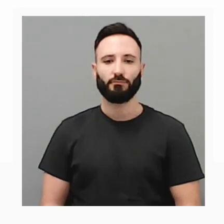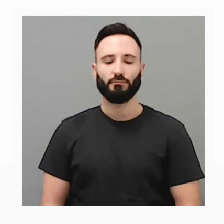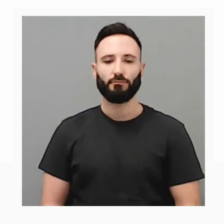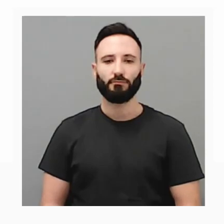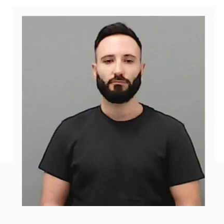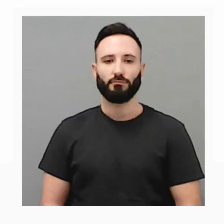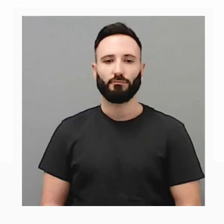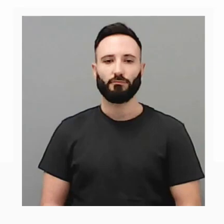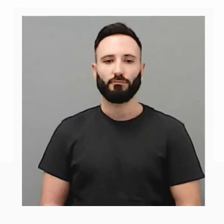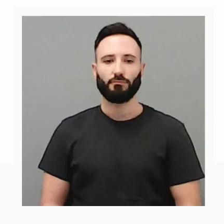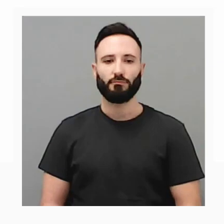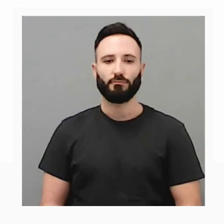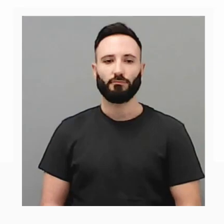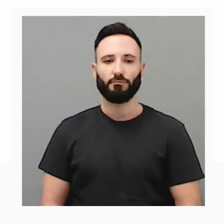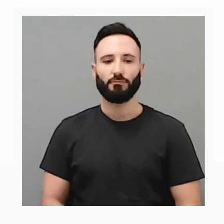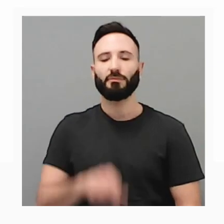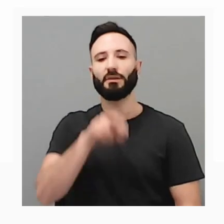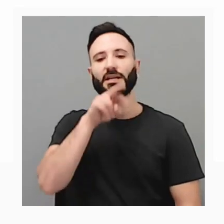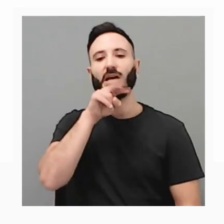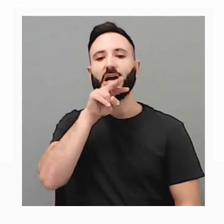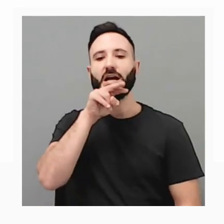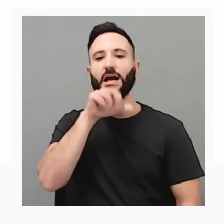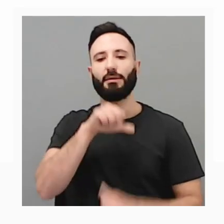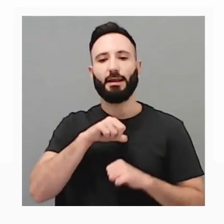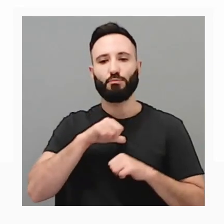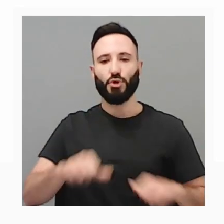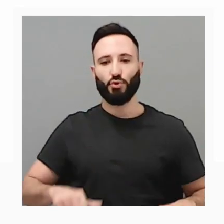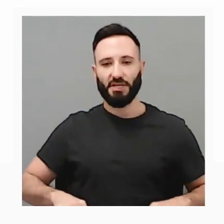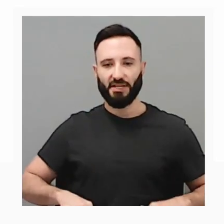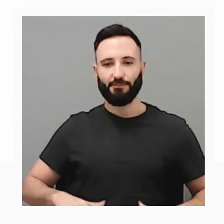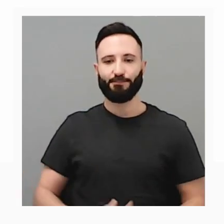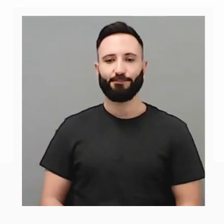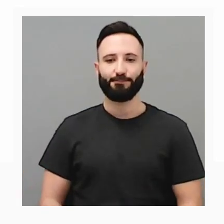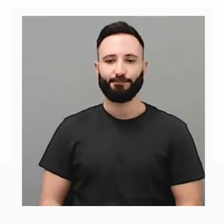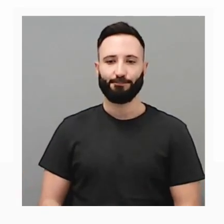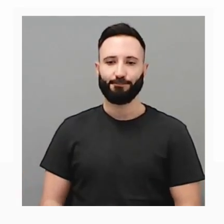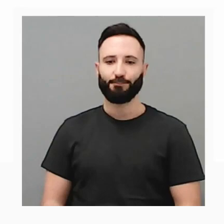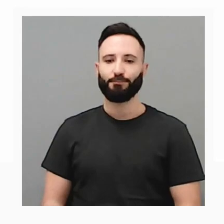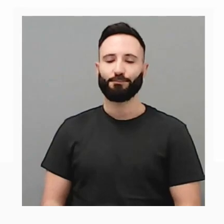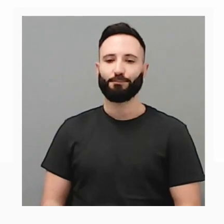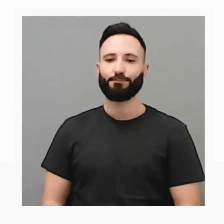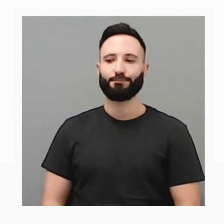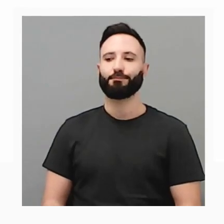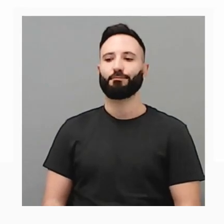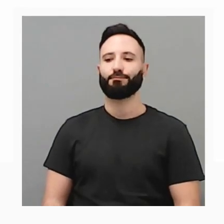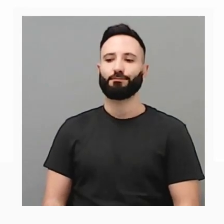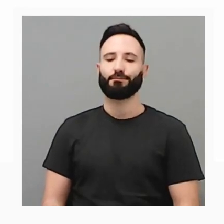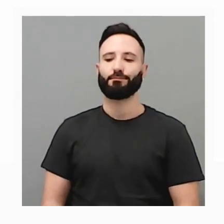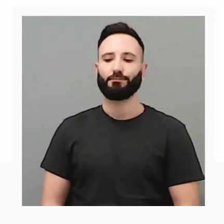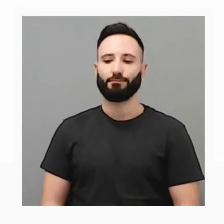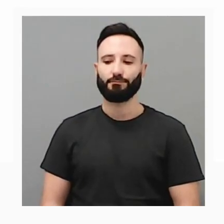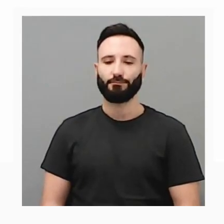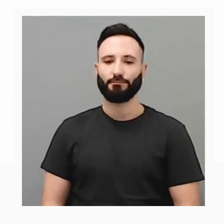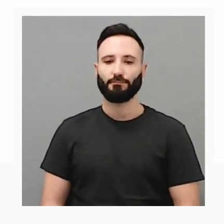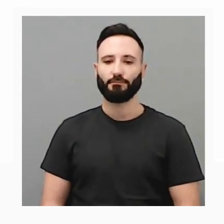nova tecnologia, uma nova inovação, que permita, à partida, perceber quais serão os perfis, quais é que são as características do doente